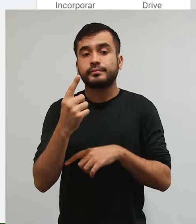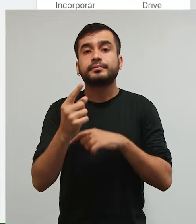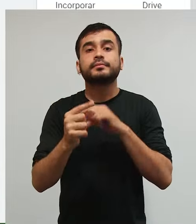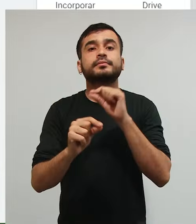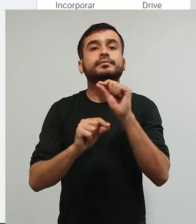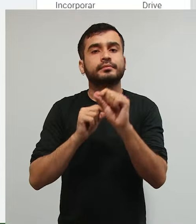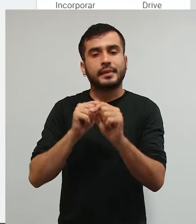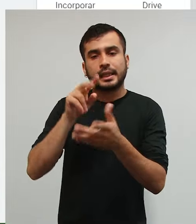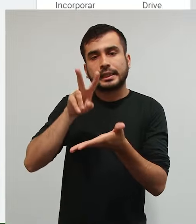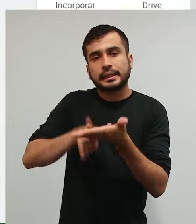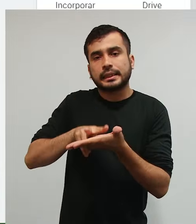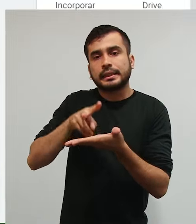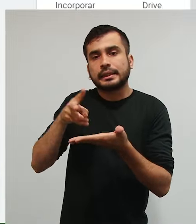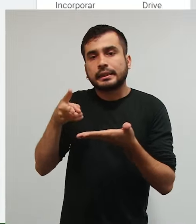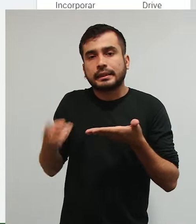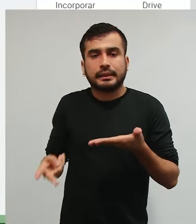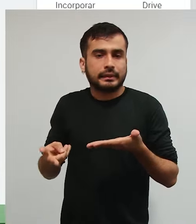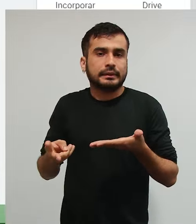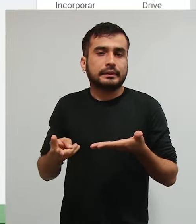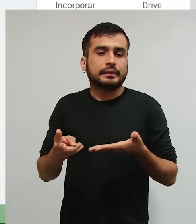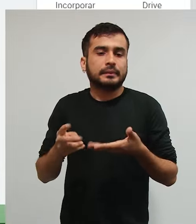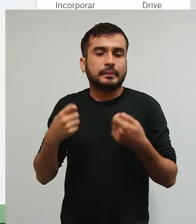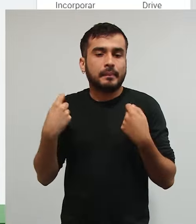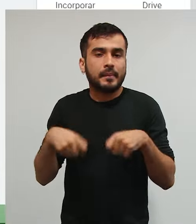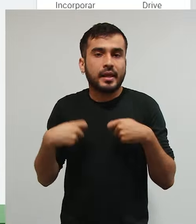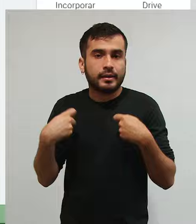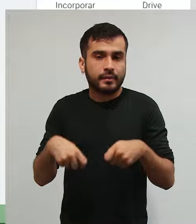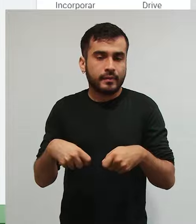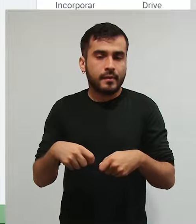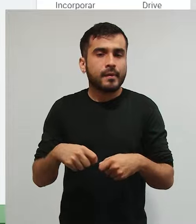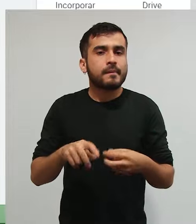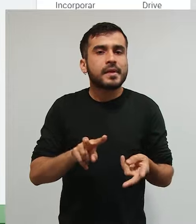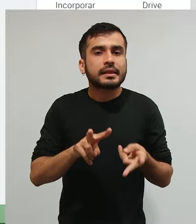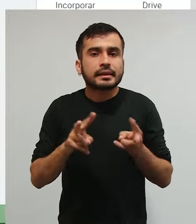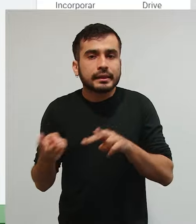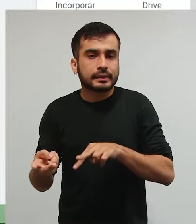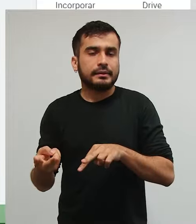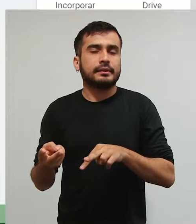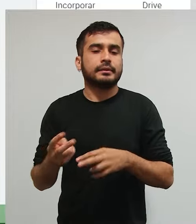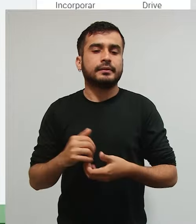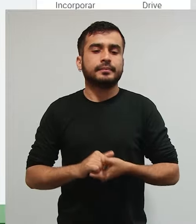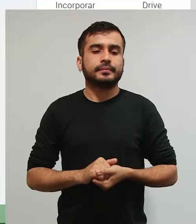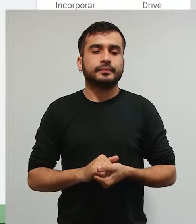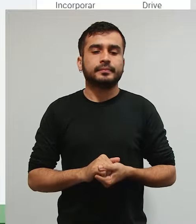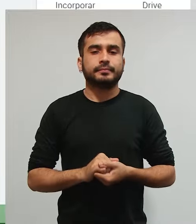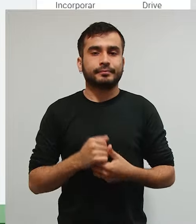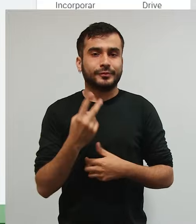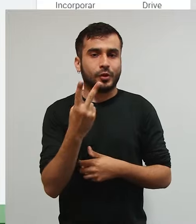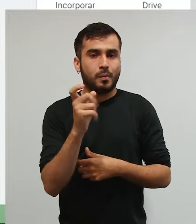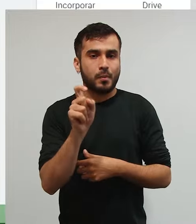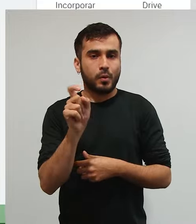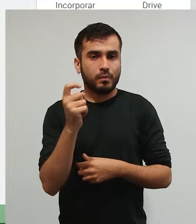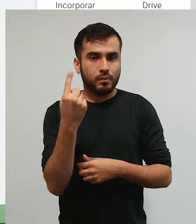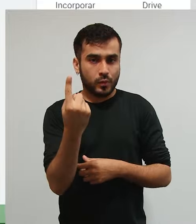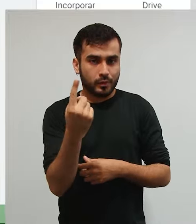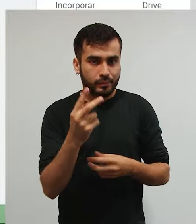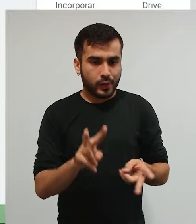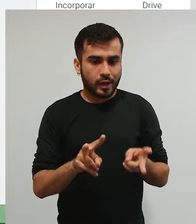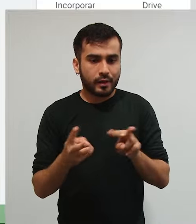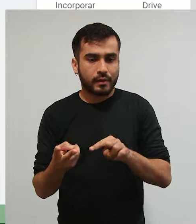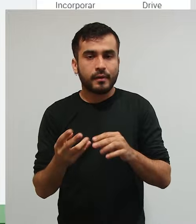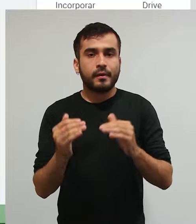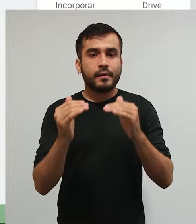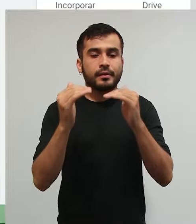E aqui você vai fazer, primeiro, né, a seção 2, então 2.1, você vai fazer a